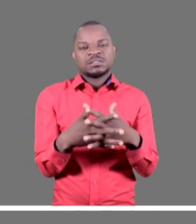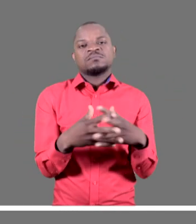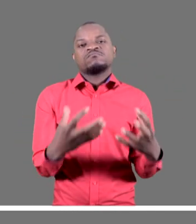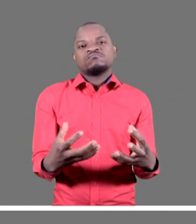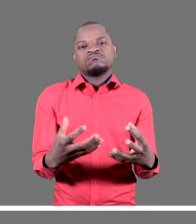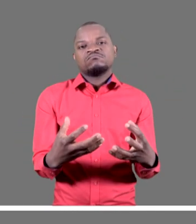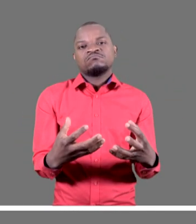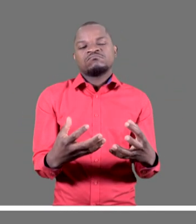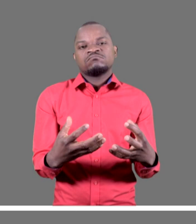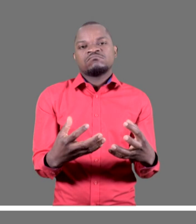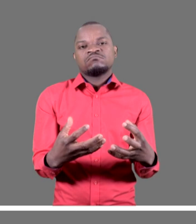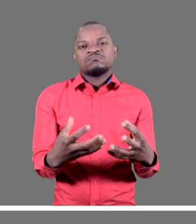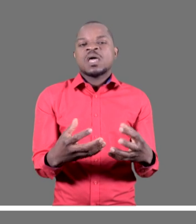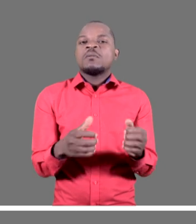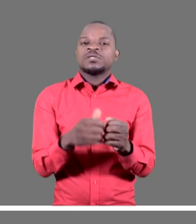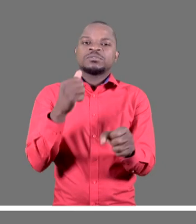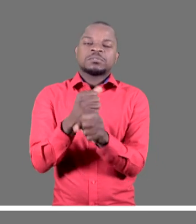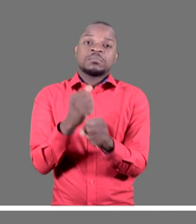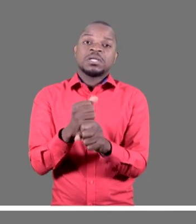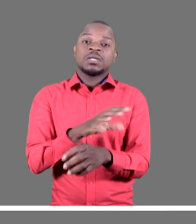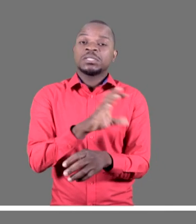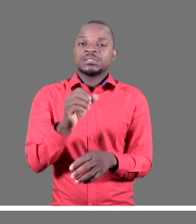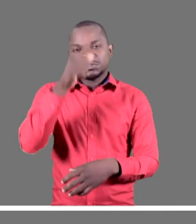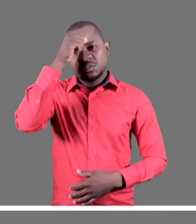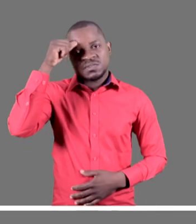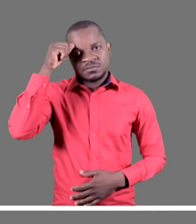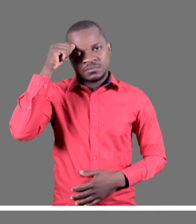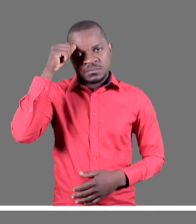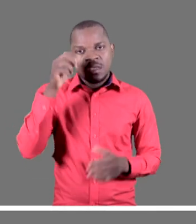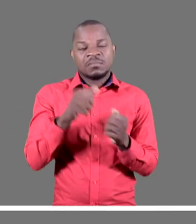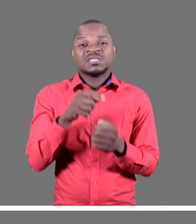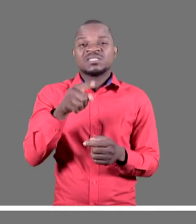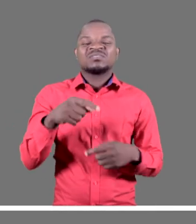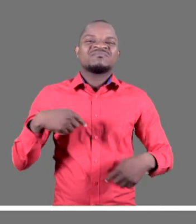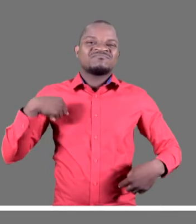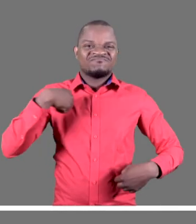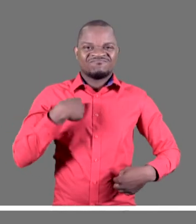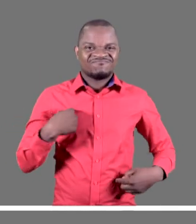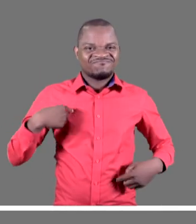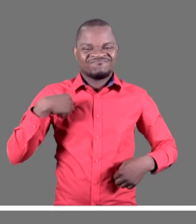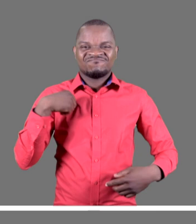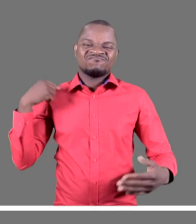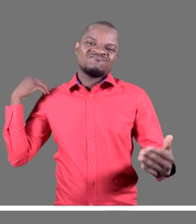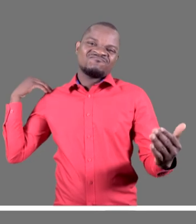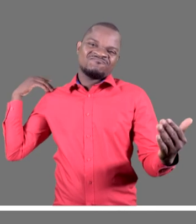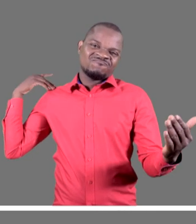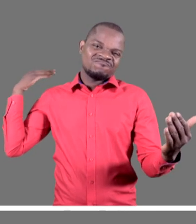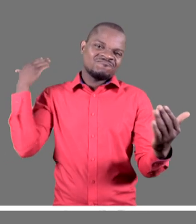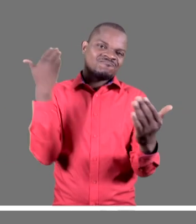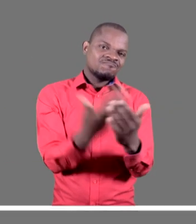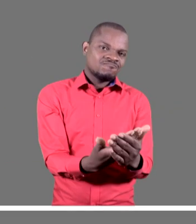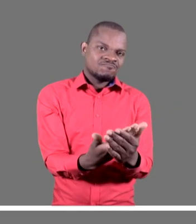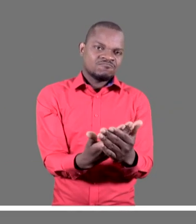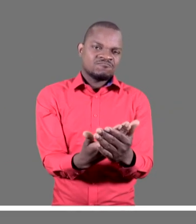mas menos empregados. Bom, esta é uma luta que já vem em Moçambique, pelo